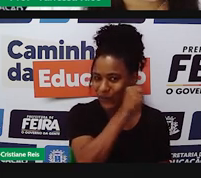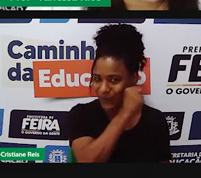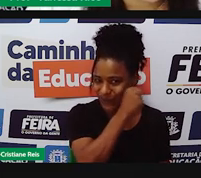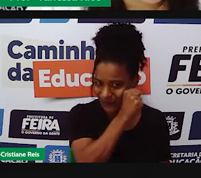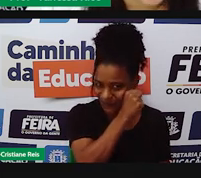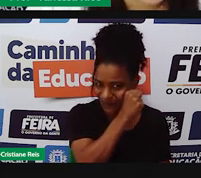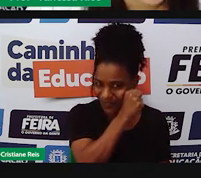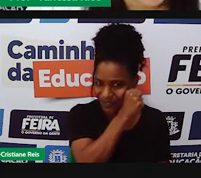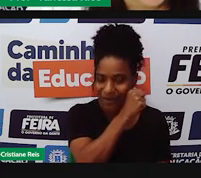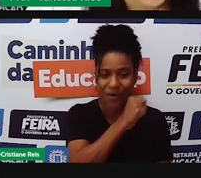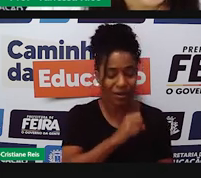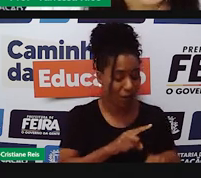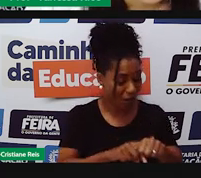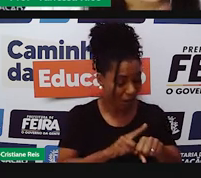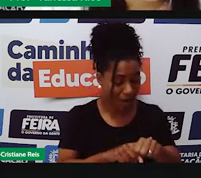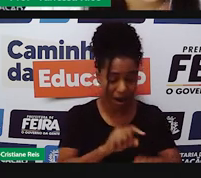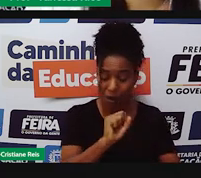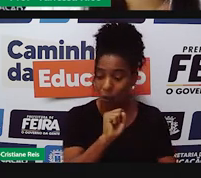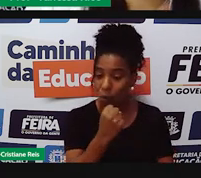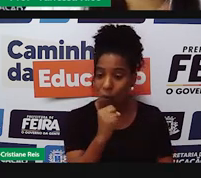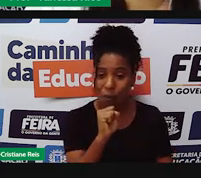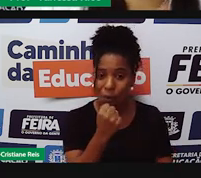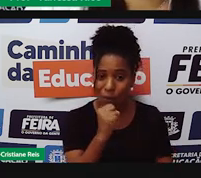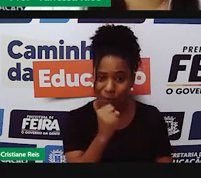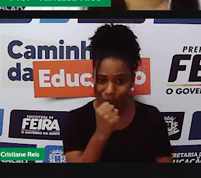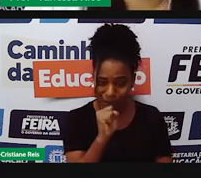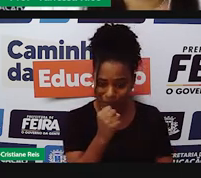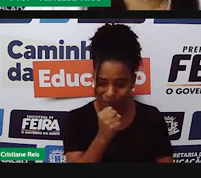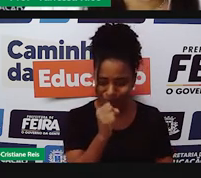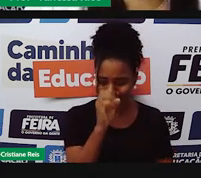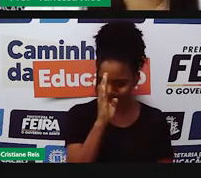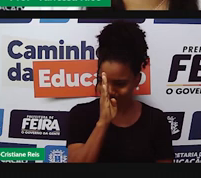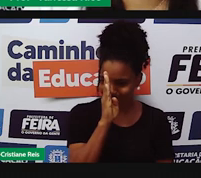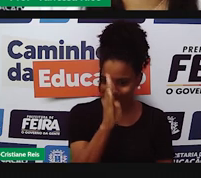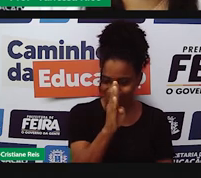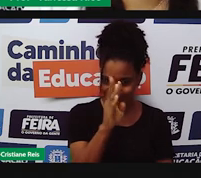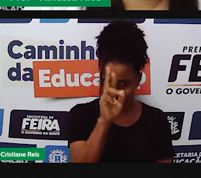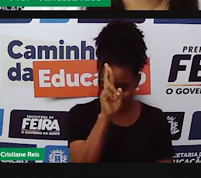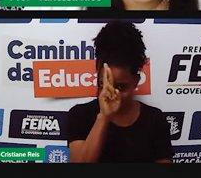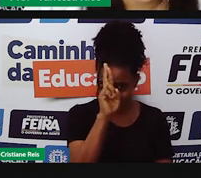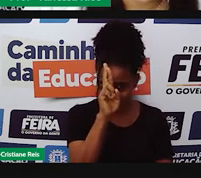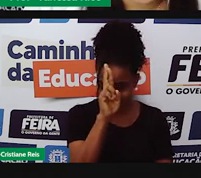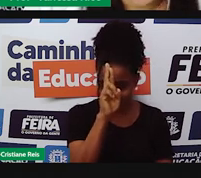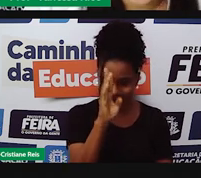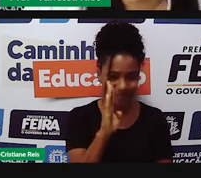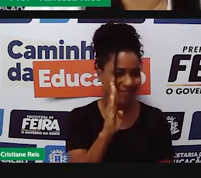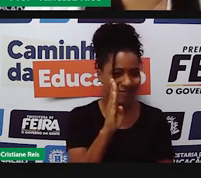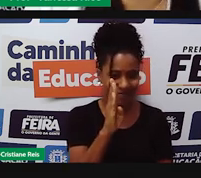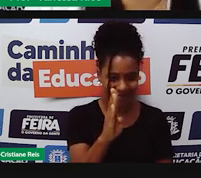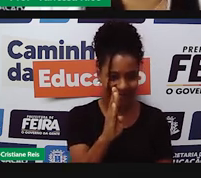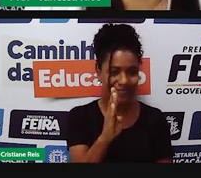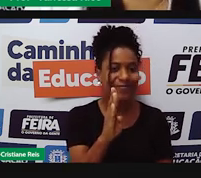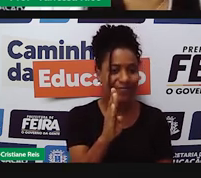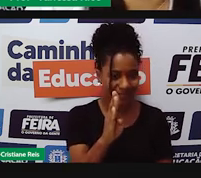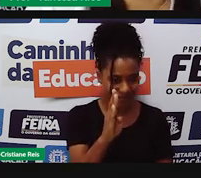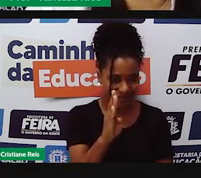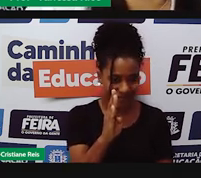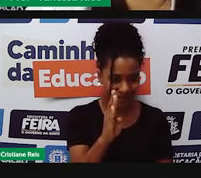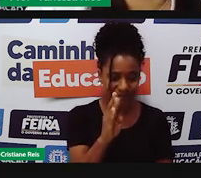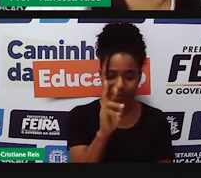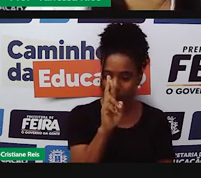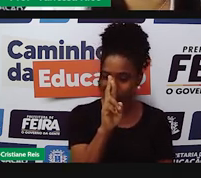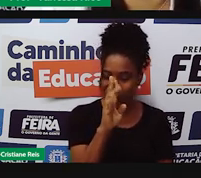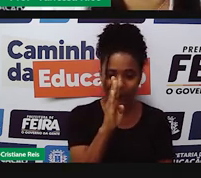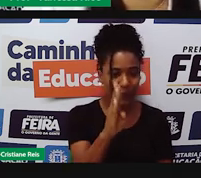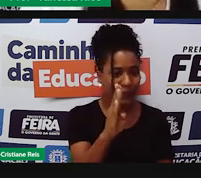1, 2, 3, 4, 5, 6, 7, 8. Então, são 8 horas. E como o ponteiro dos minutos está aqui exatamente no 12, então ele não começou a contar